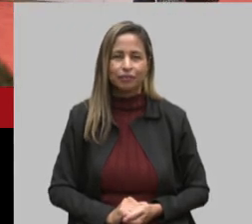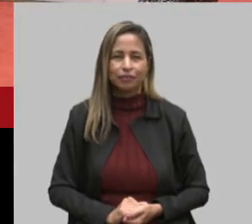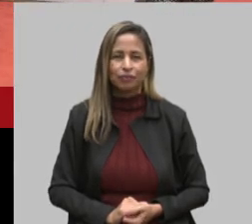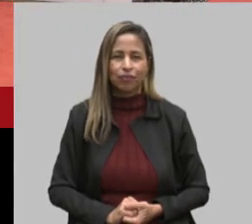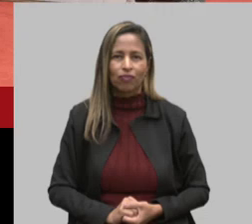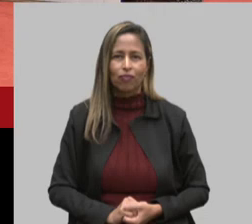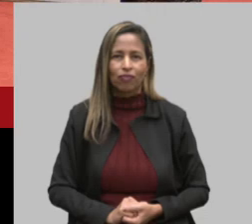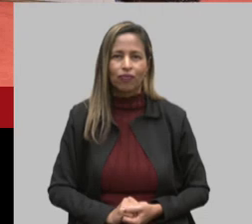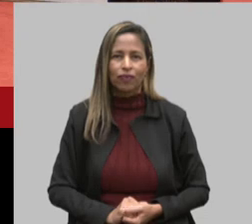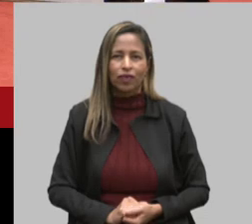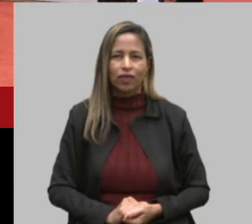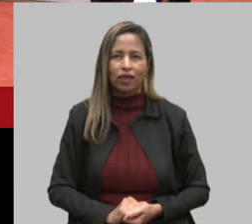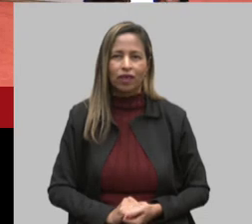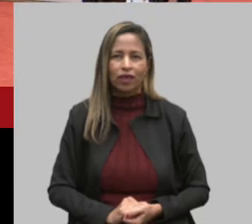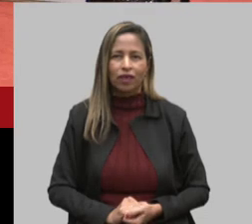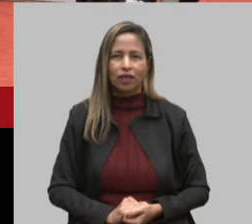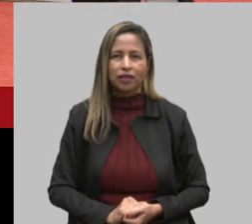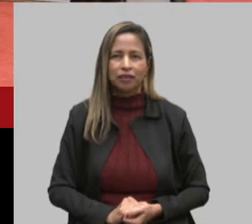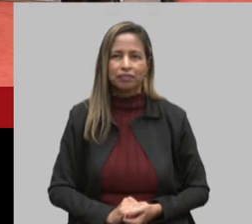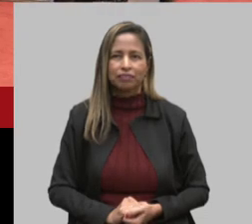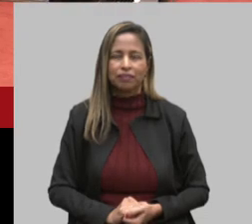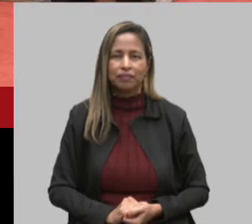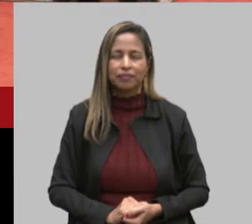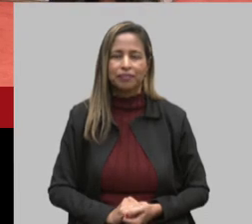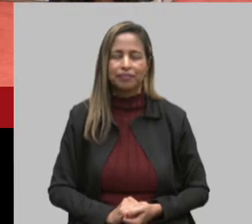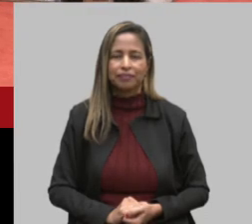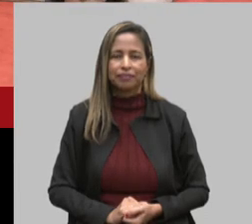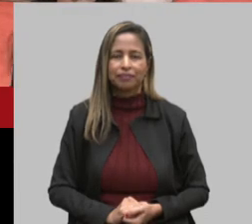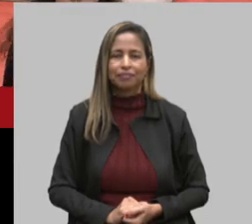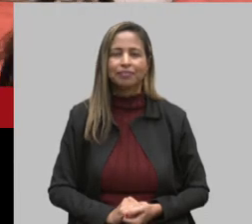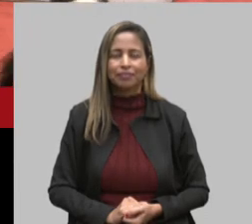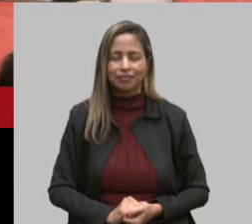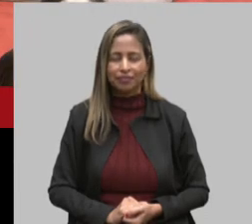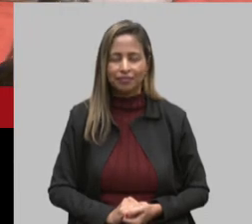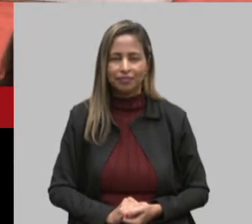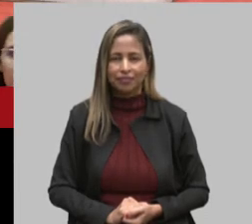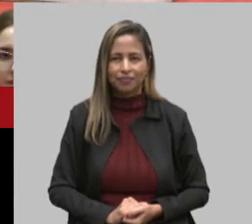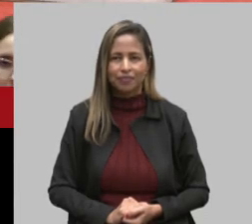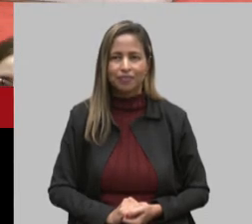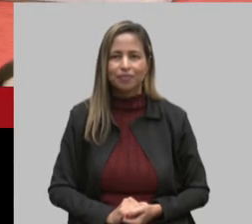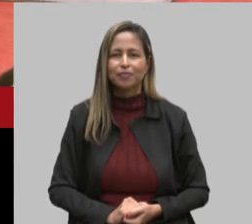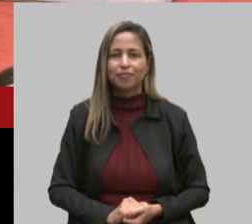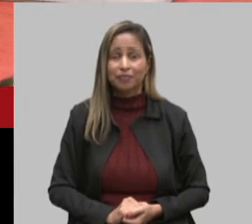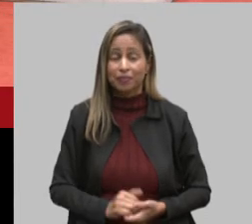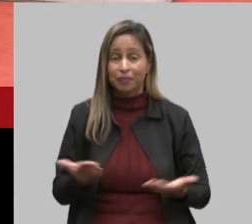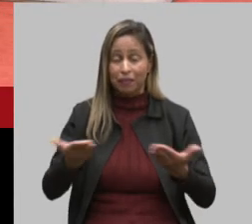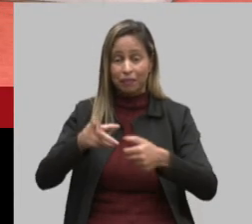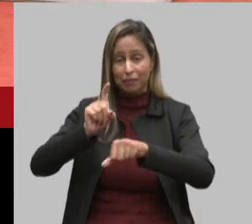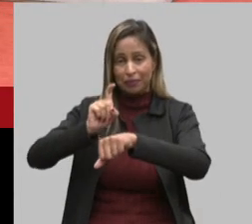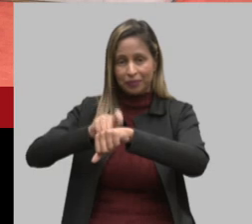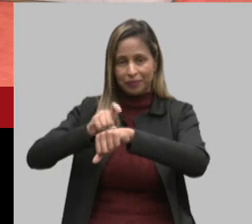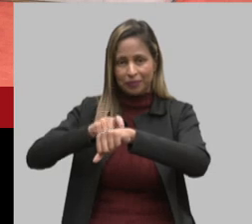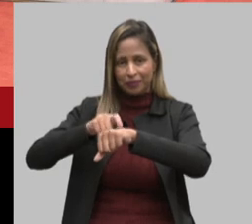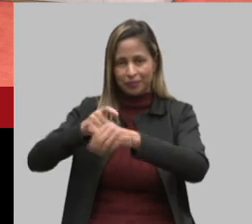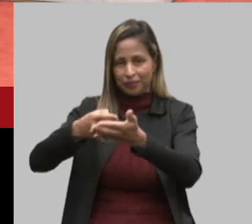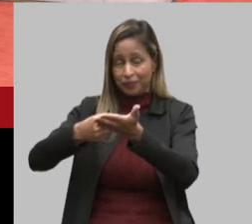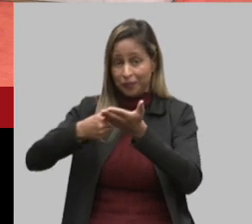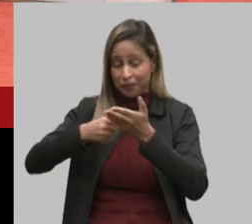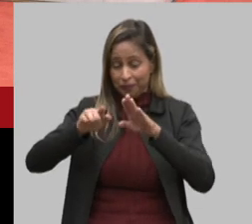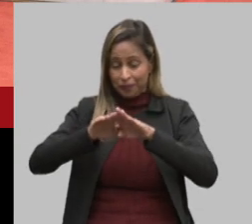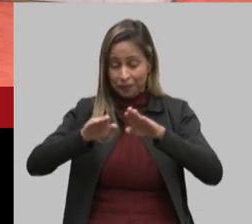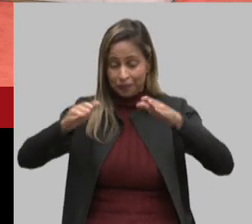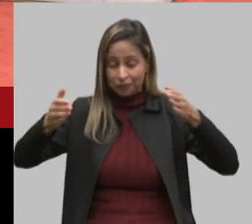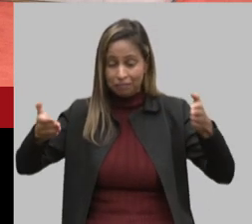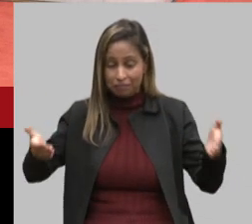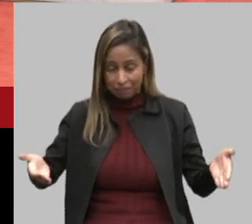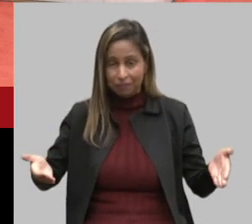S podemos ir então podemos neste momento convidamos a compor a mesa dos trabalhos da